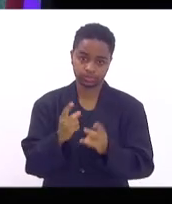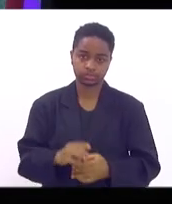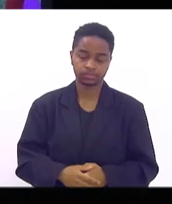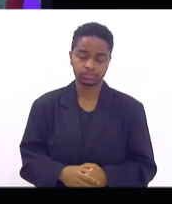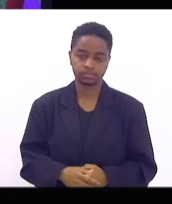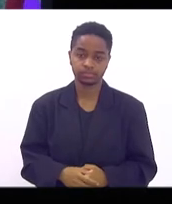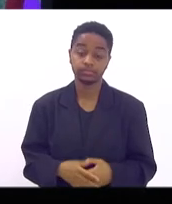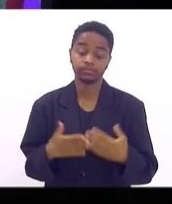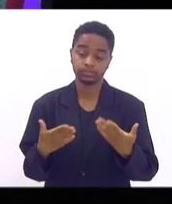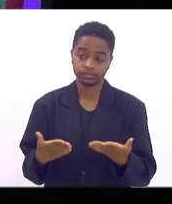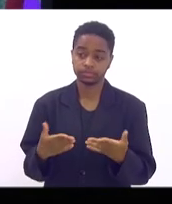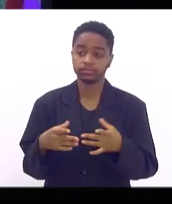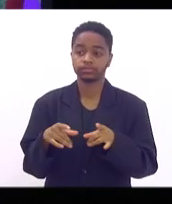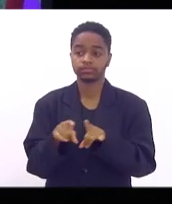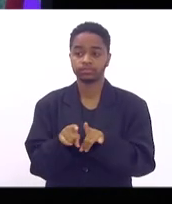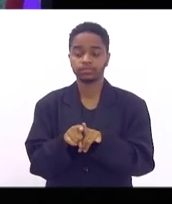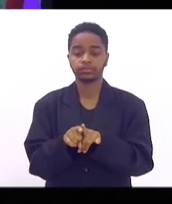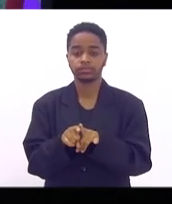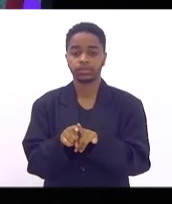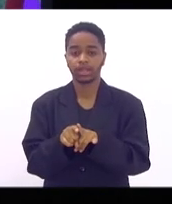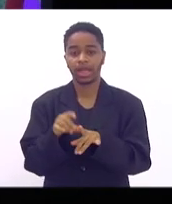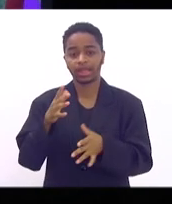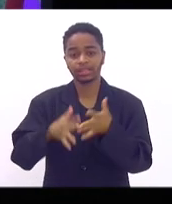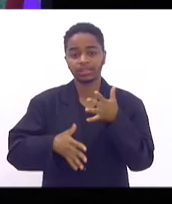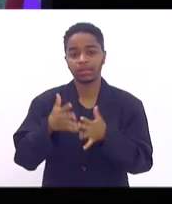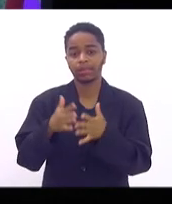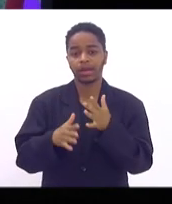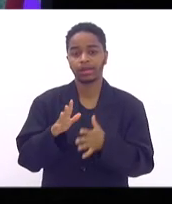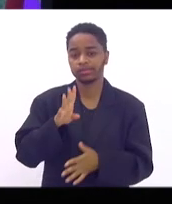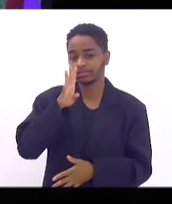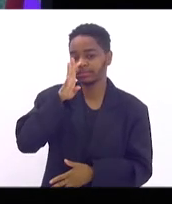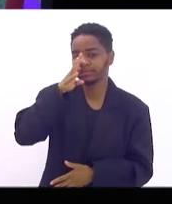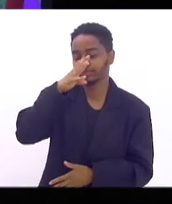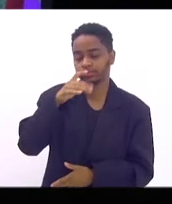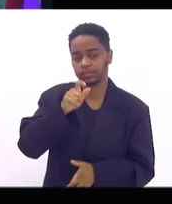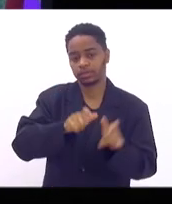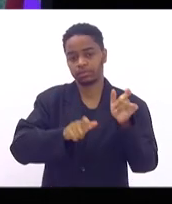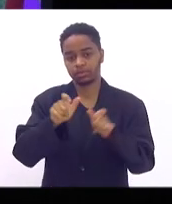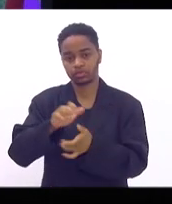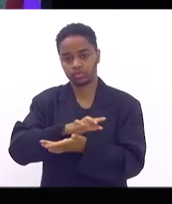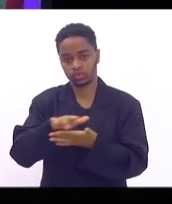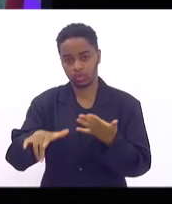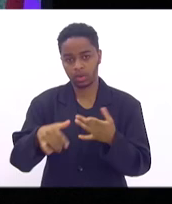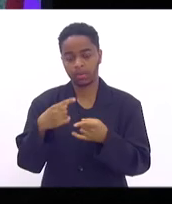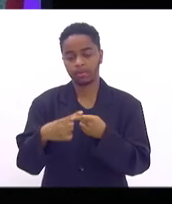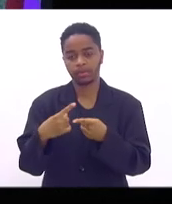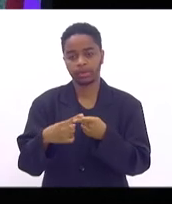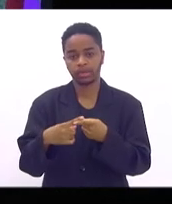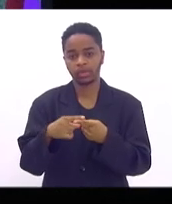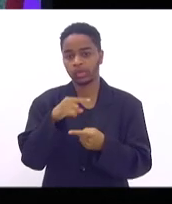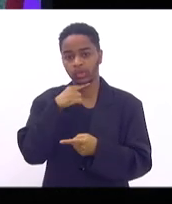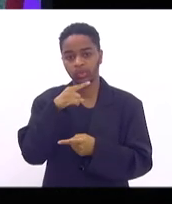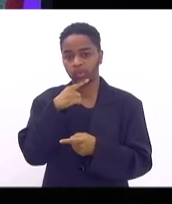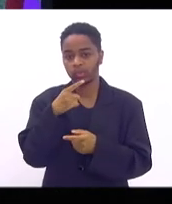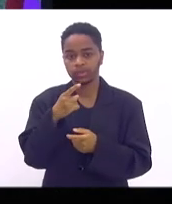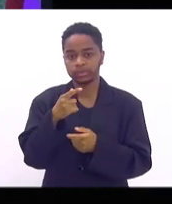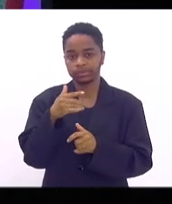Então, isso compromete a resiliência de muitas pessoas, né? A capacidade dela se